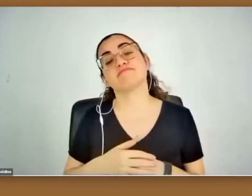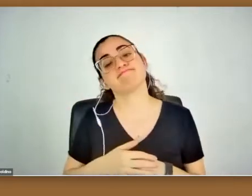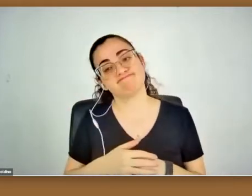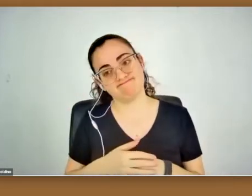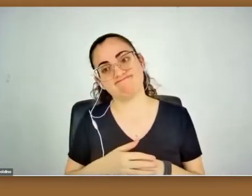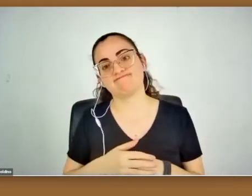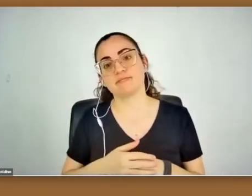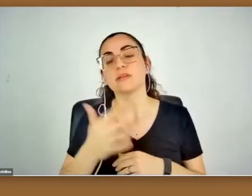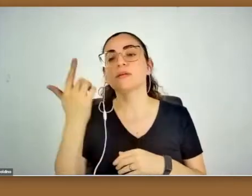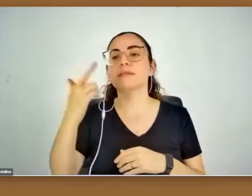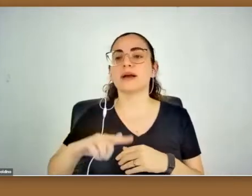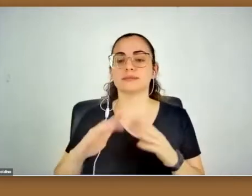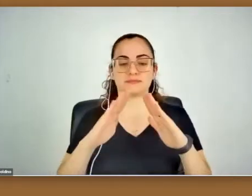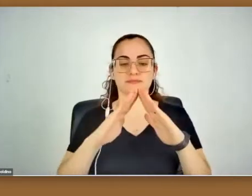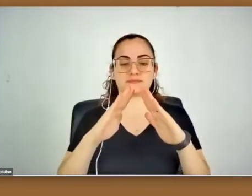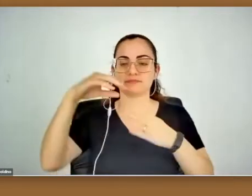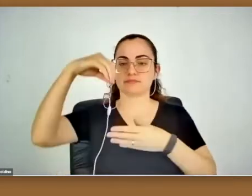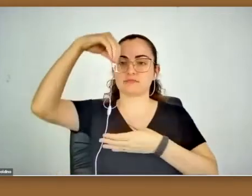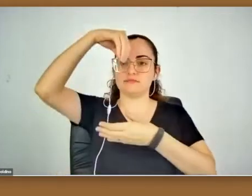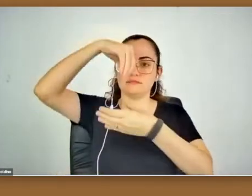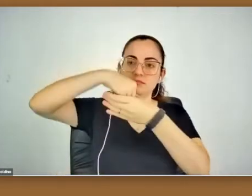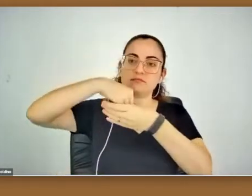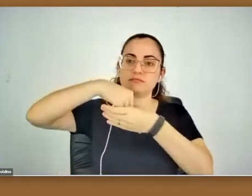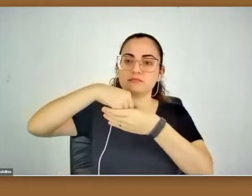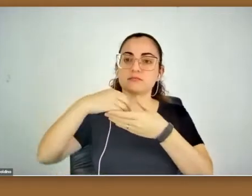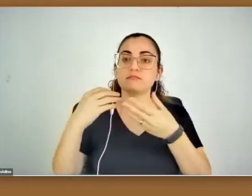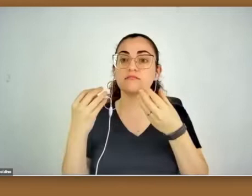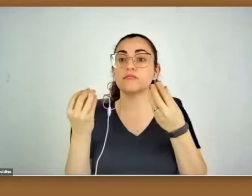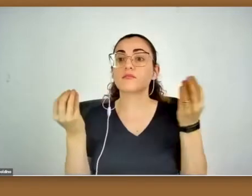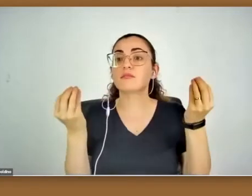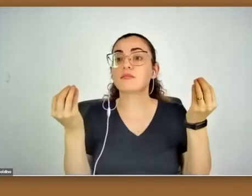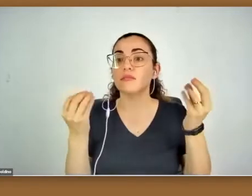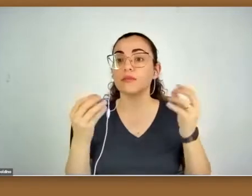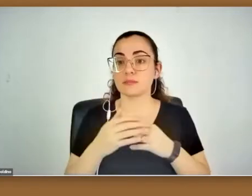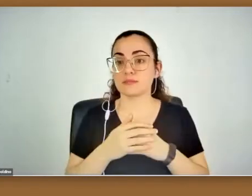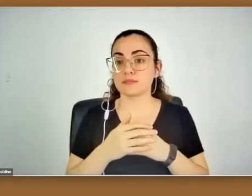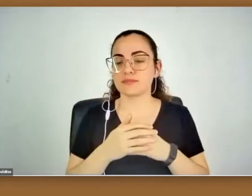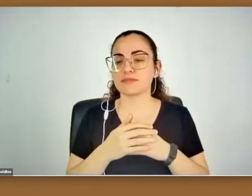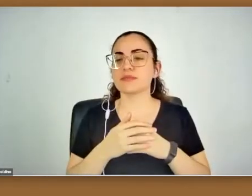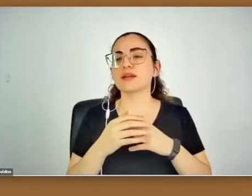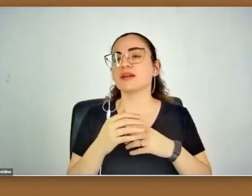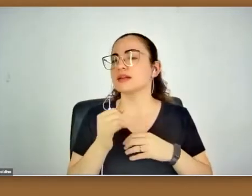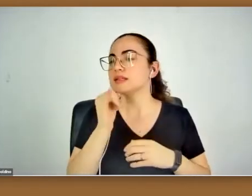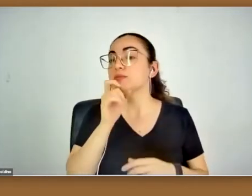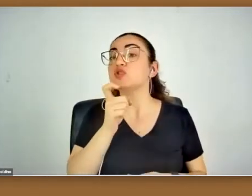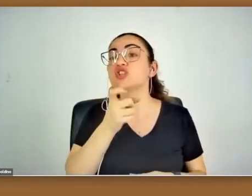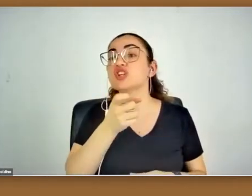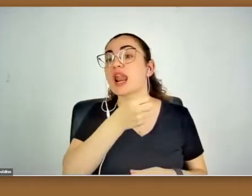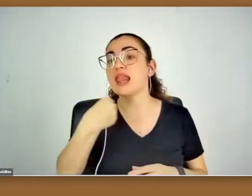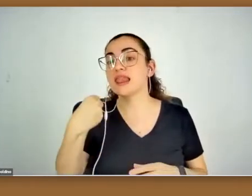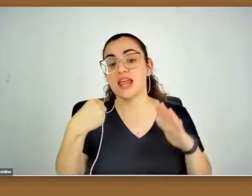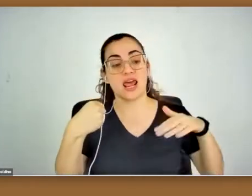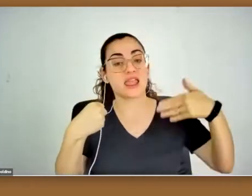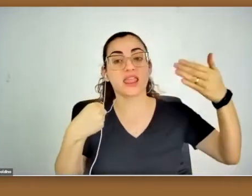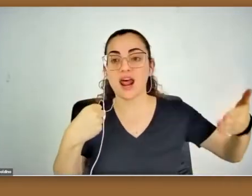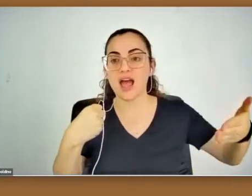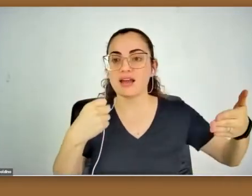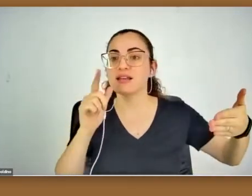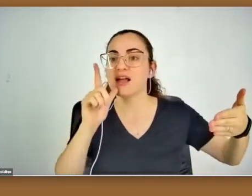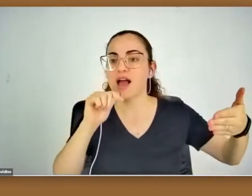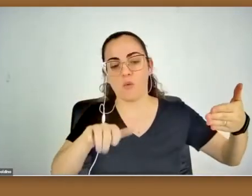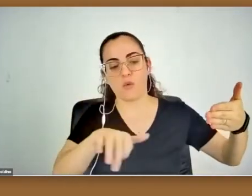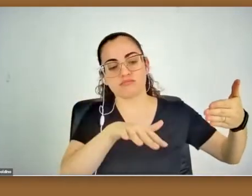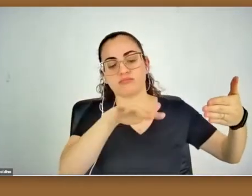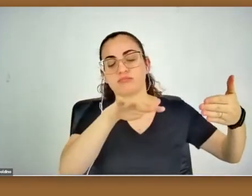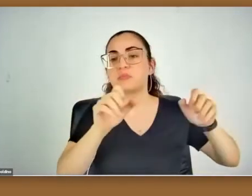com o ralo, atrás da geladeira, onde costuma acumular água, plantas que a gente tem, porque muitas vezes